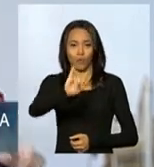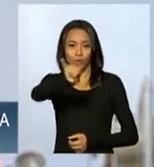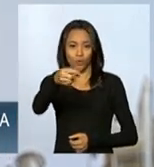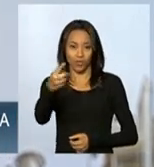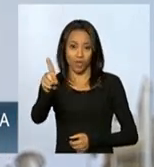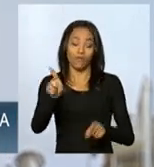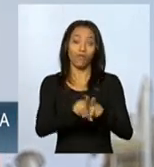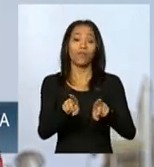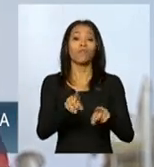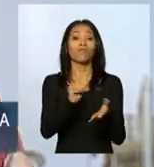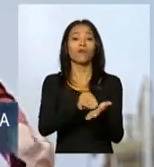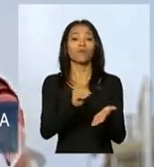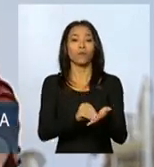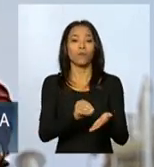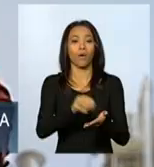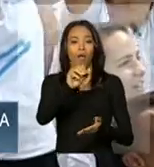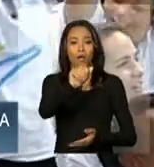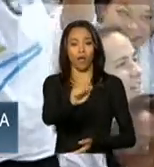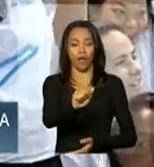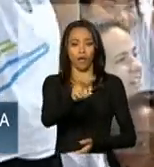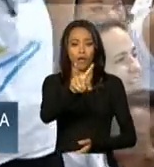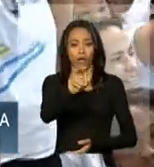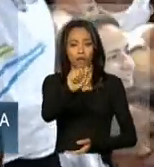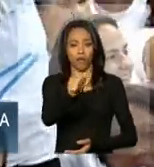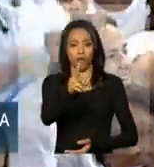Faltou o Avaré.